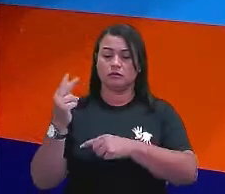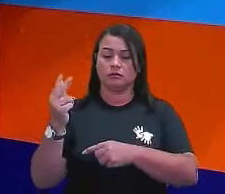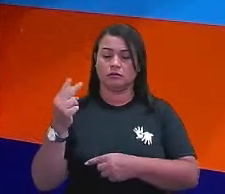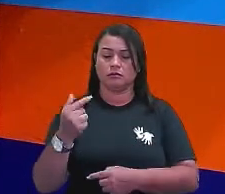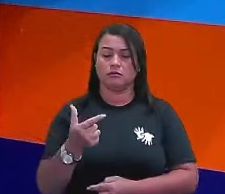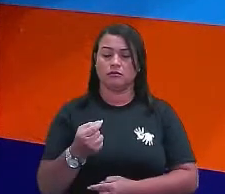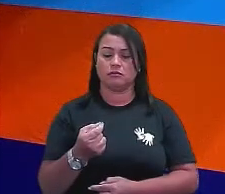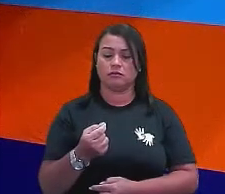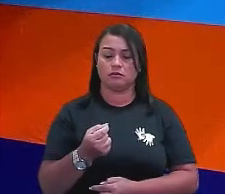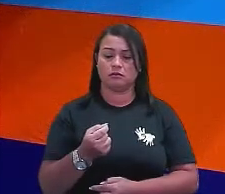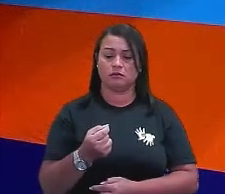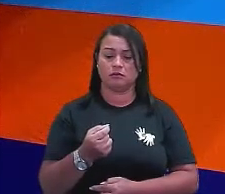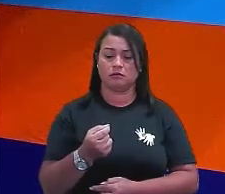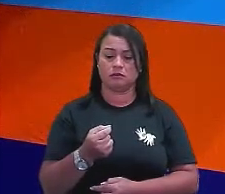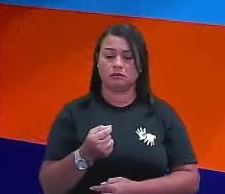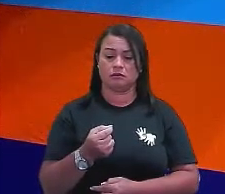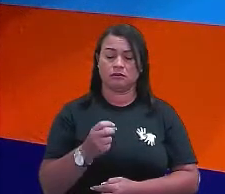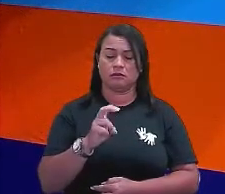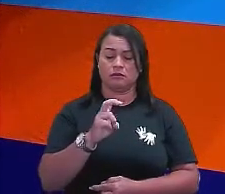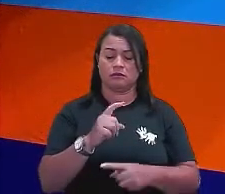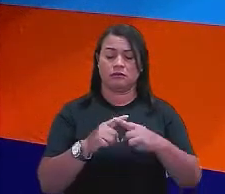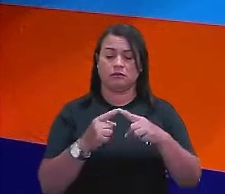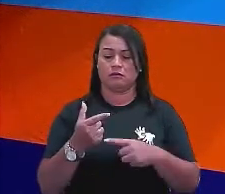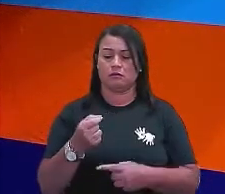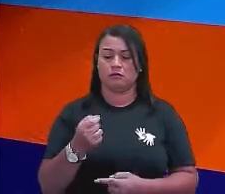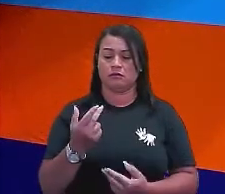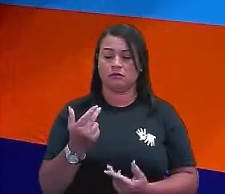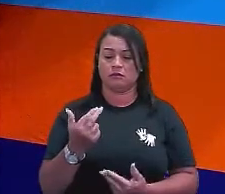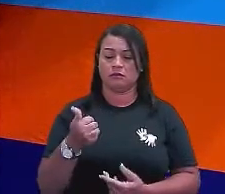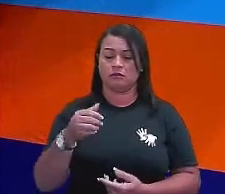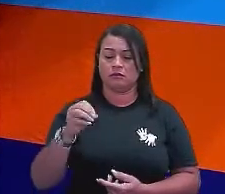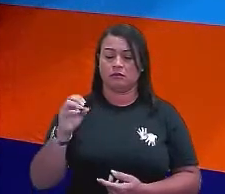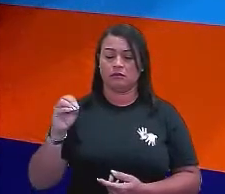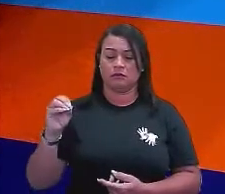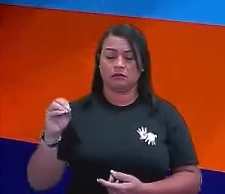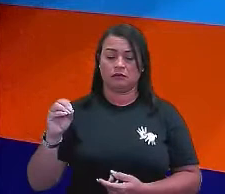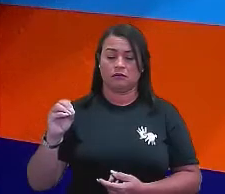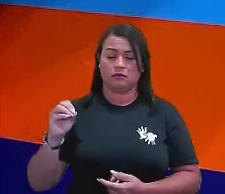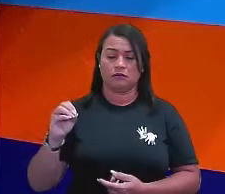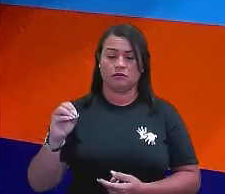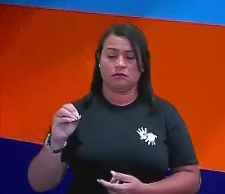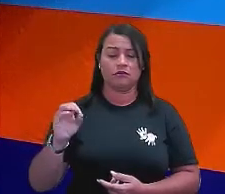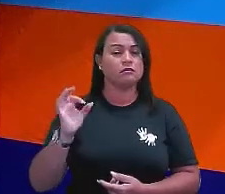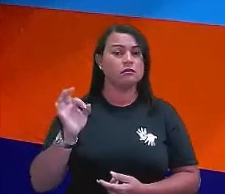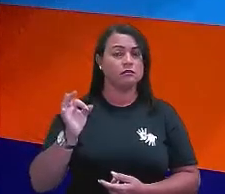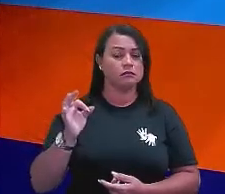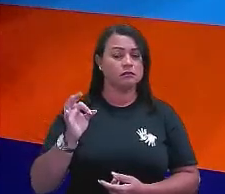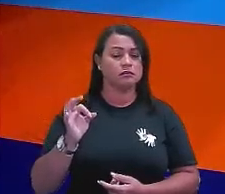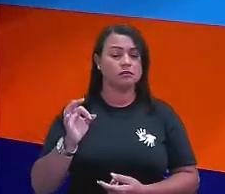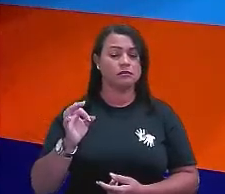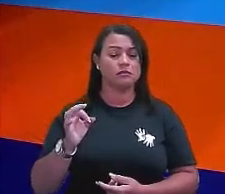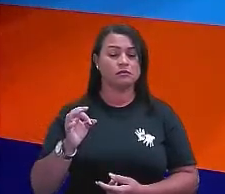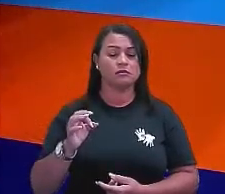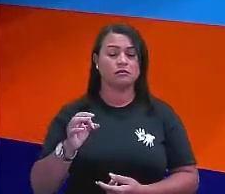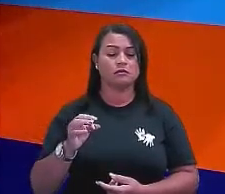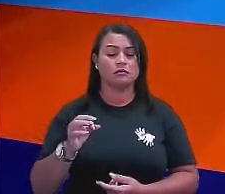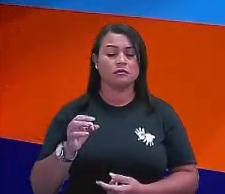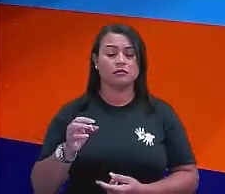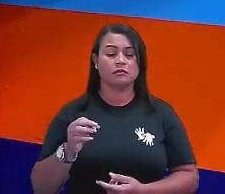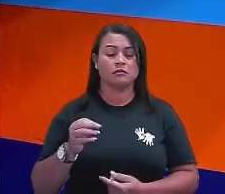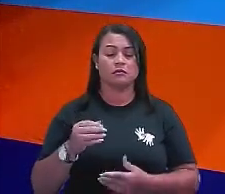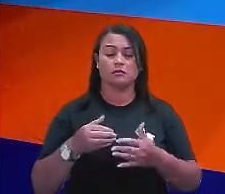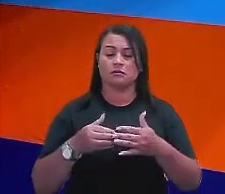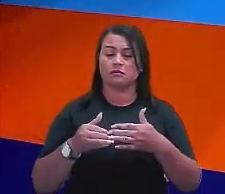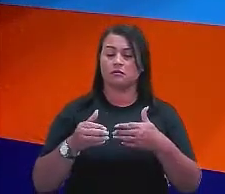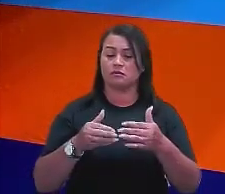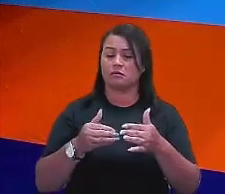dar 20, e depois eu multiplico aqui, 5 vezes 20, que vai dar 100, tá? Então, tanto